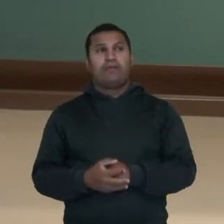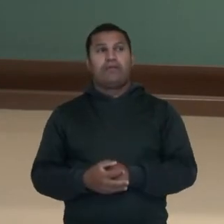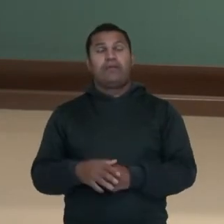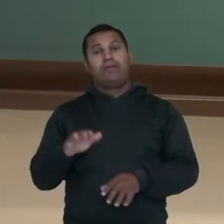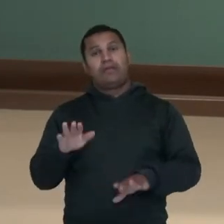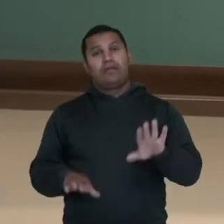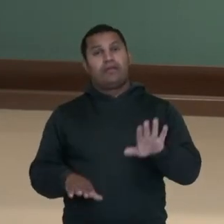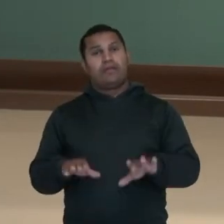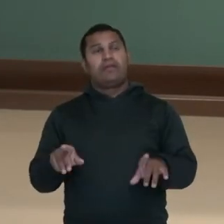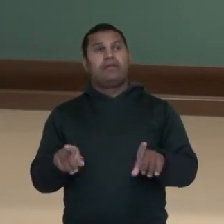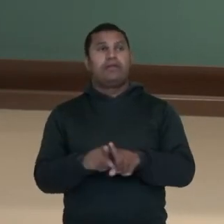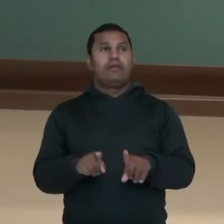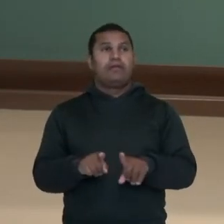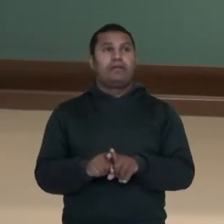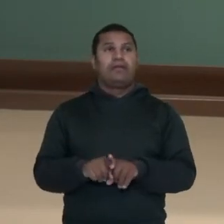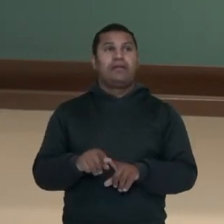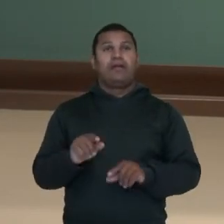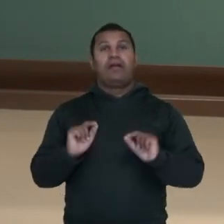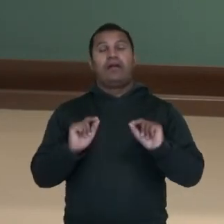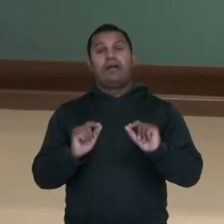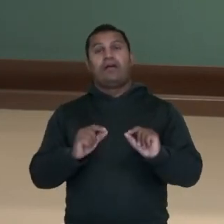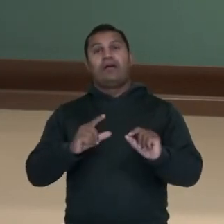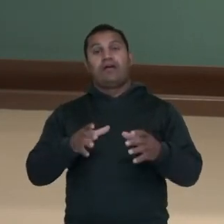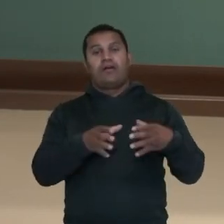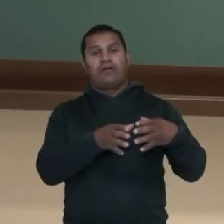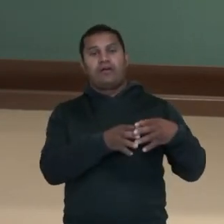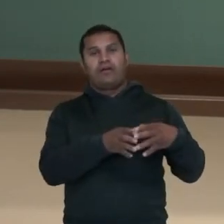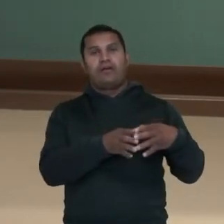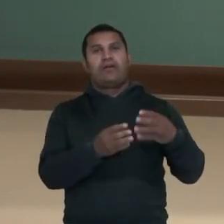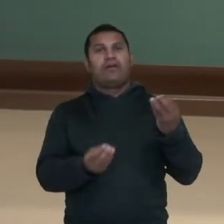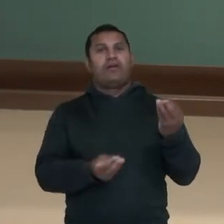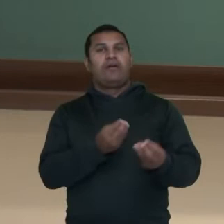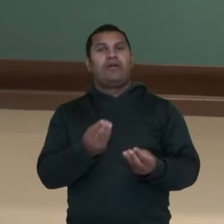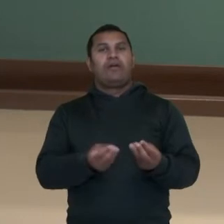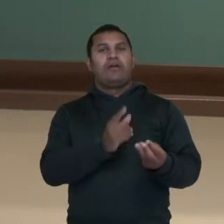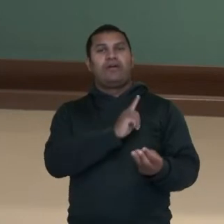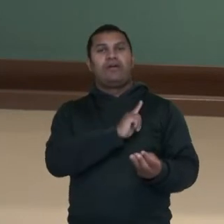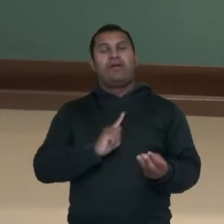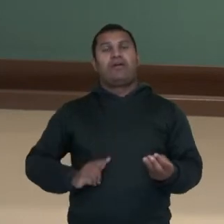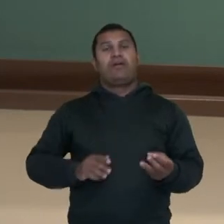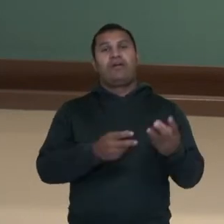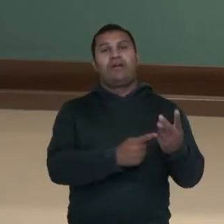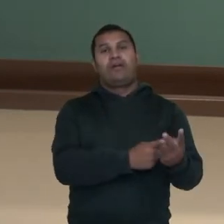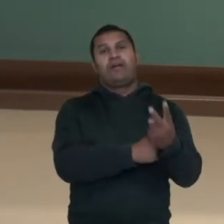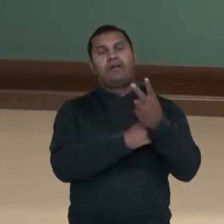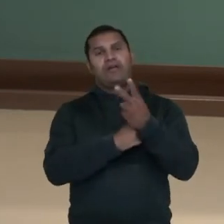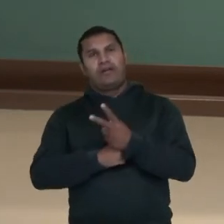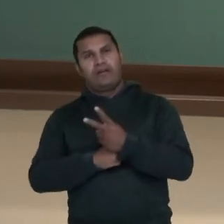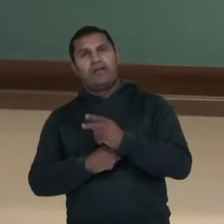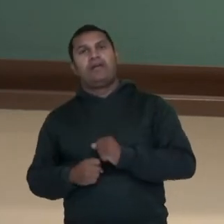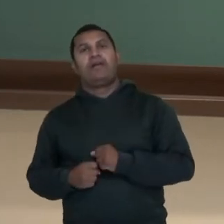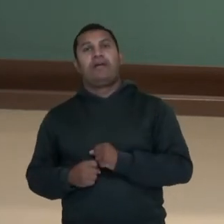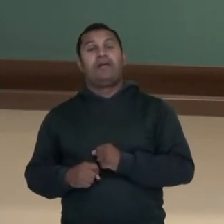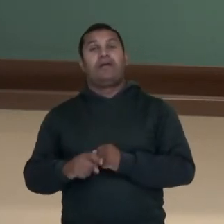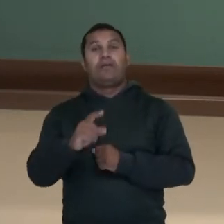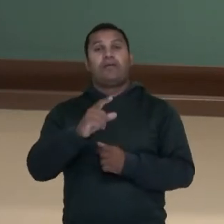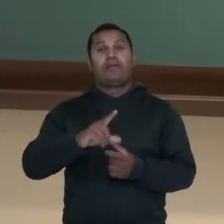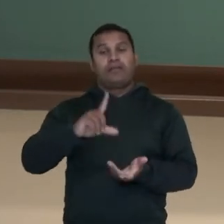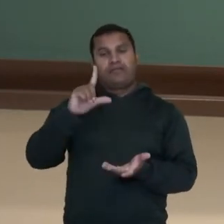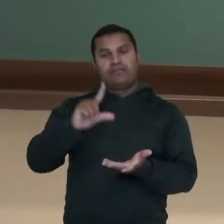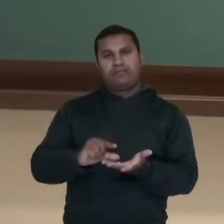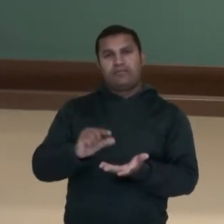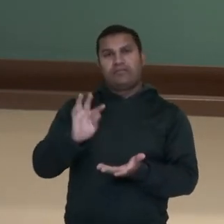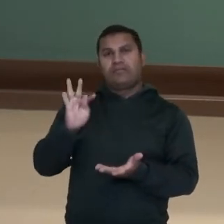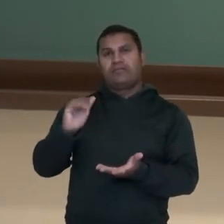contrato entre a instituição financeira e o órgão consignante, e as taxas de juros são mais baixas, porque o risco